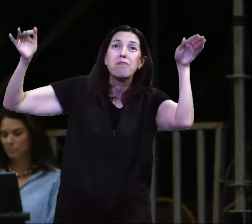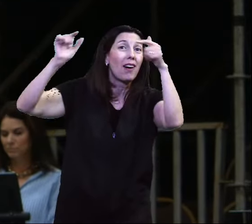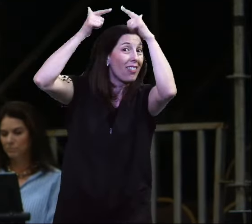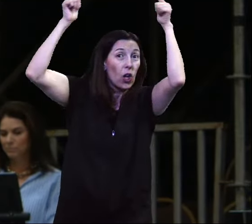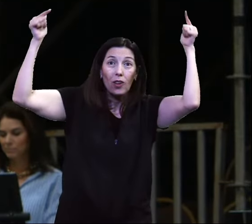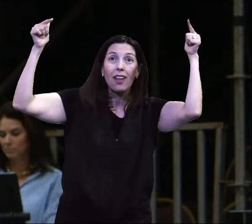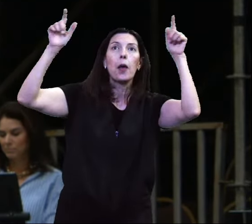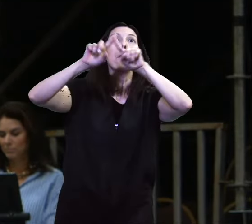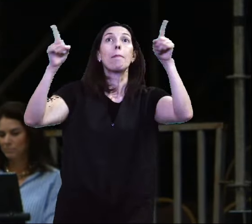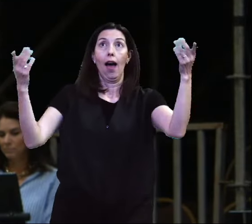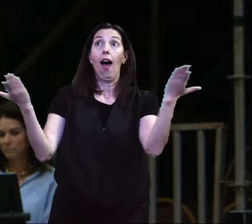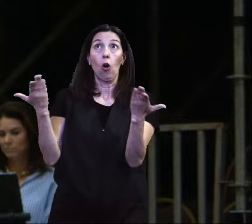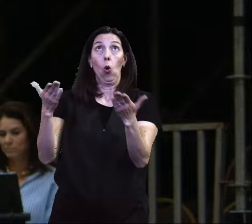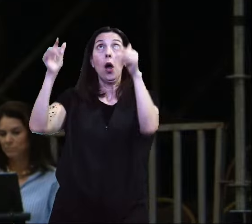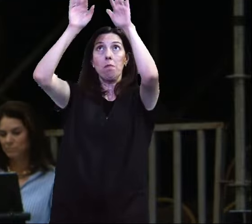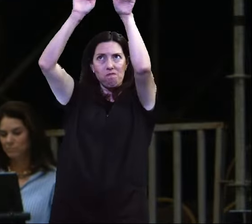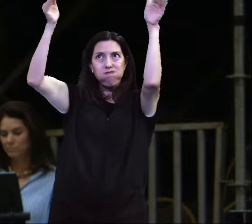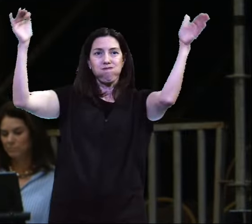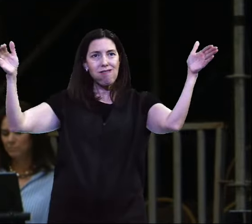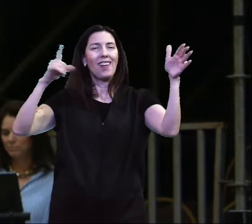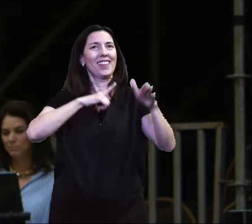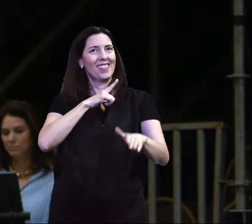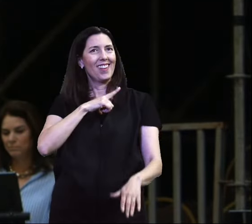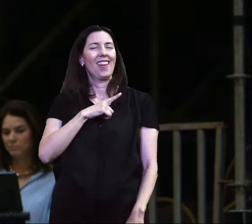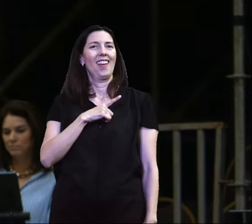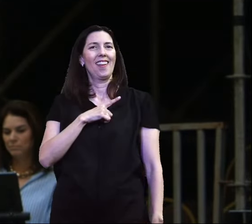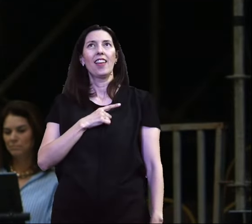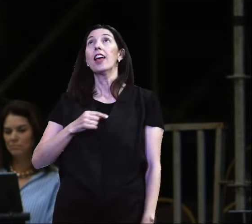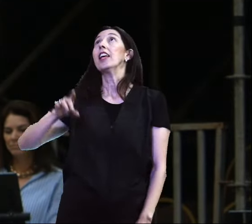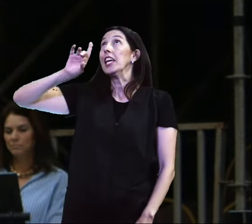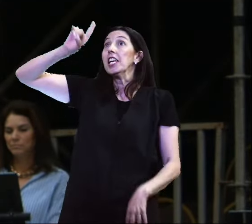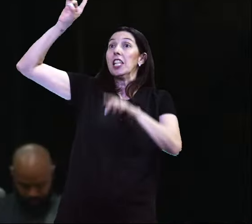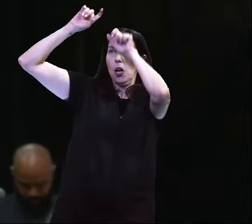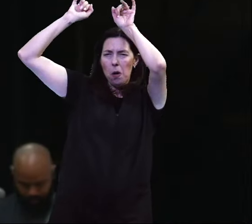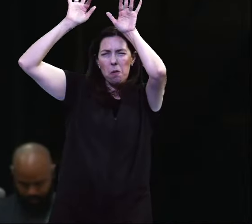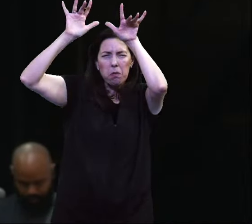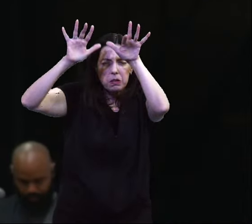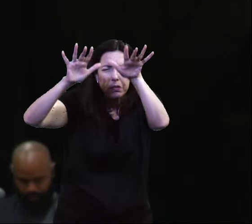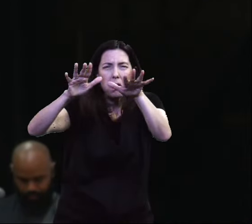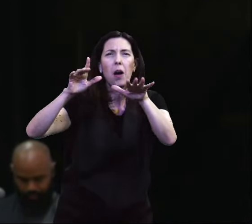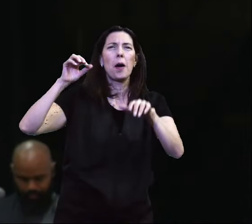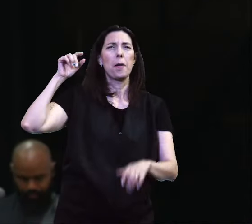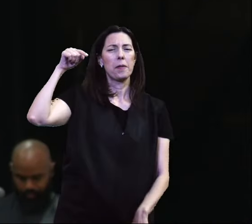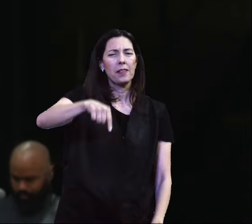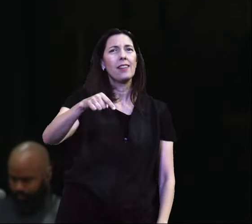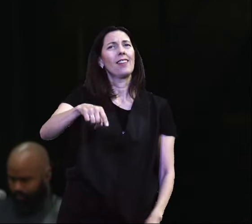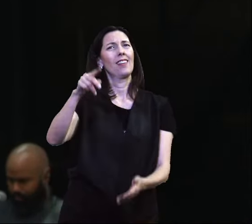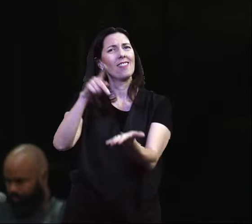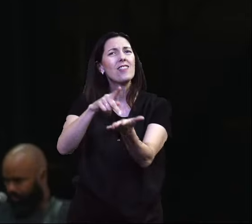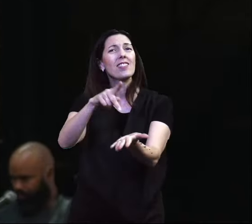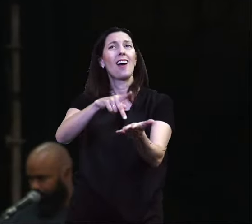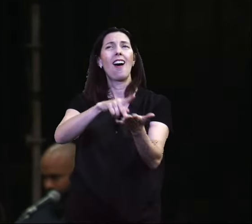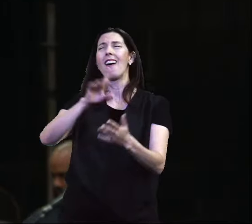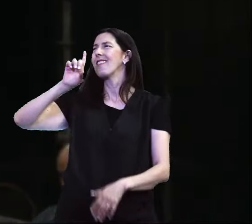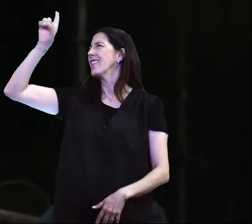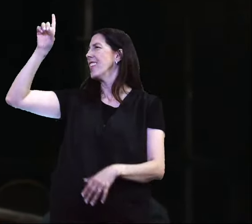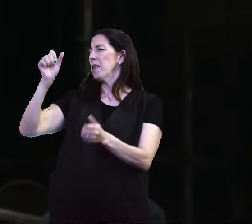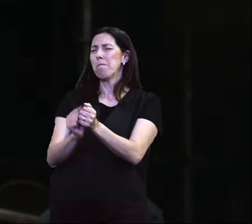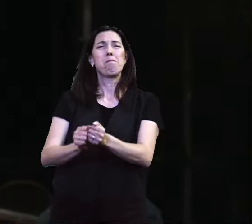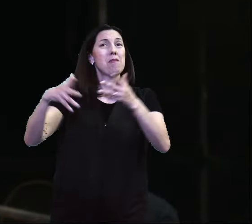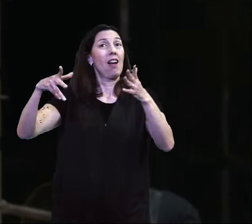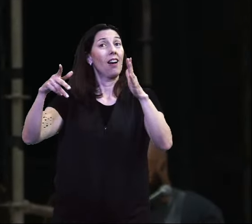Mas agora tem telhado, mas continua caindo orvalho do céu nessa casa. Deus continua fazendo